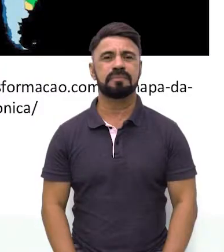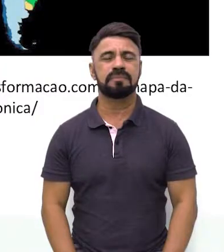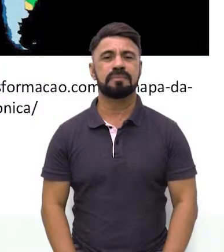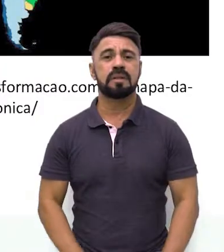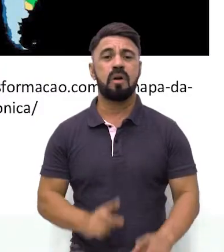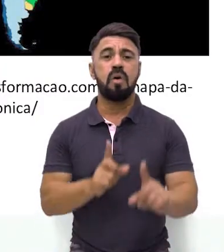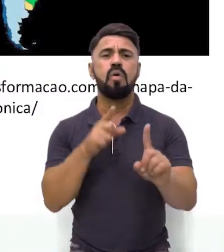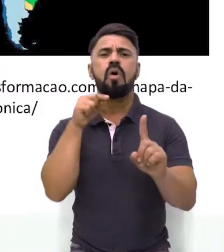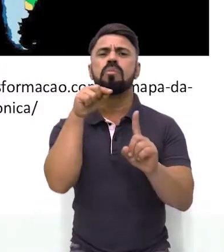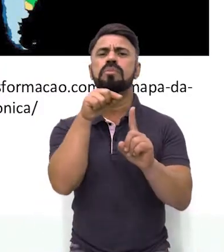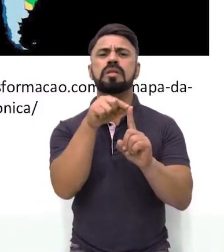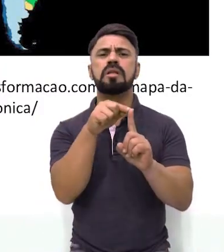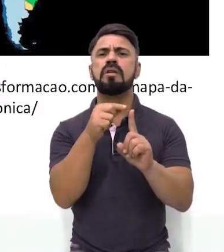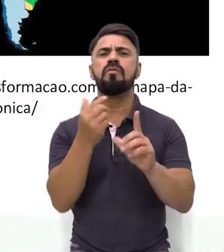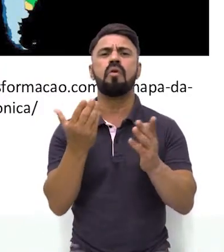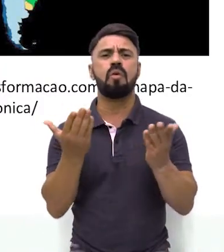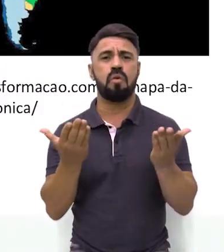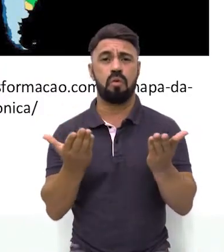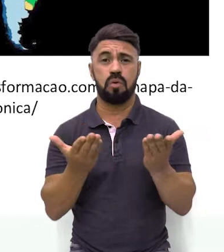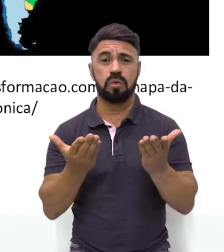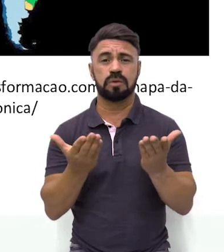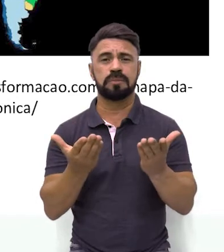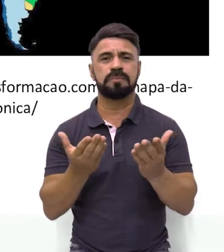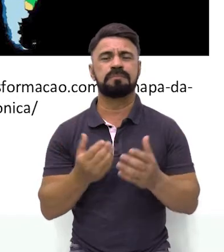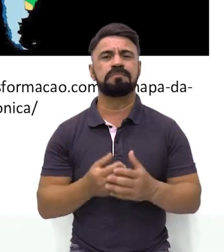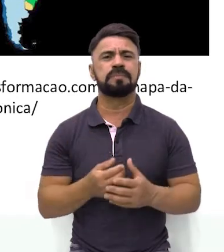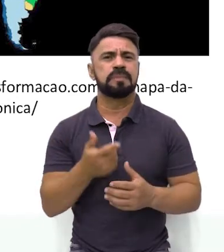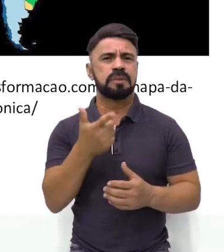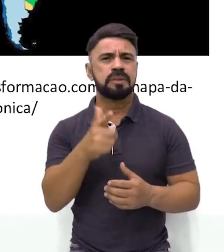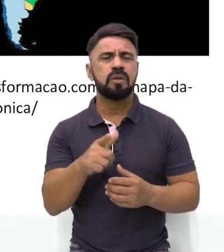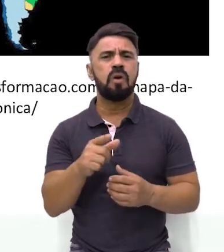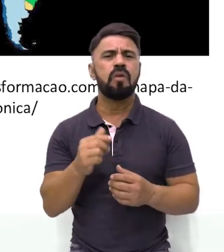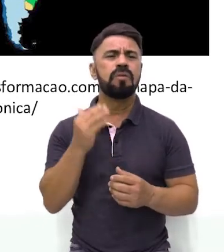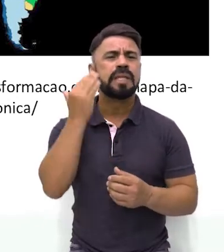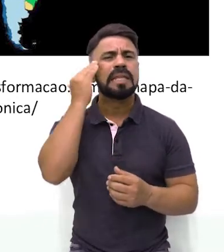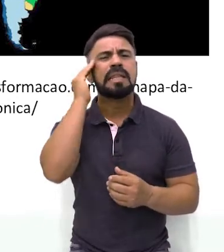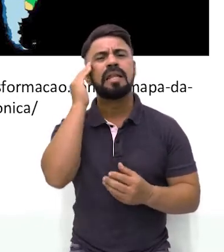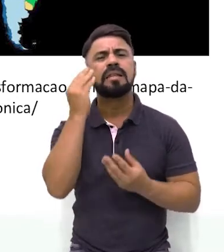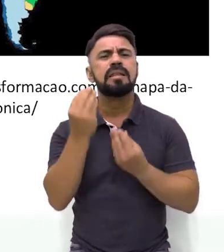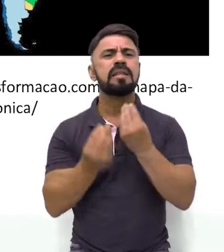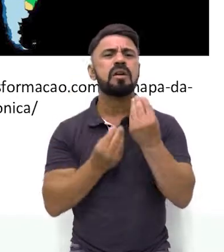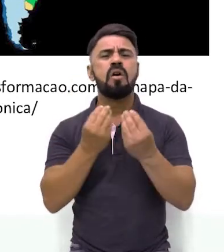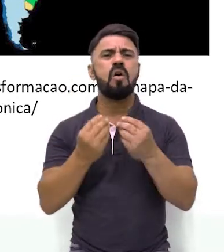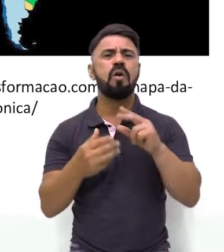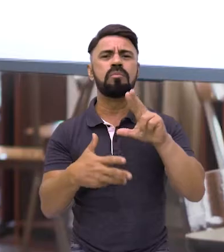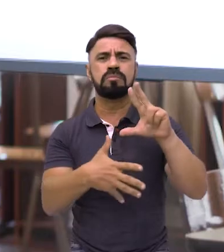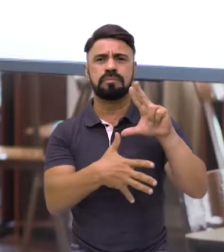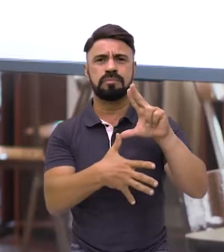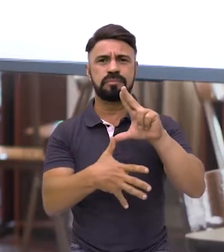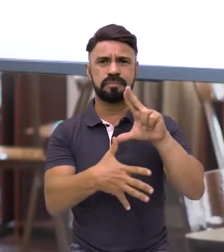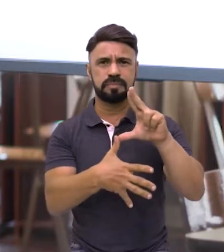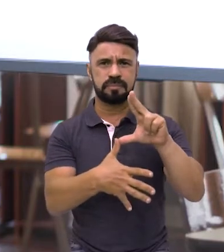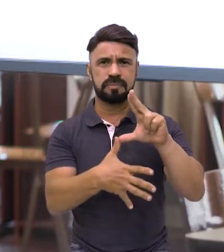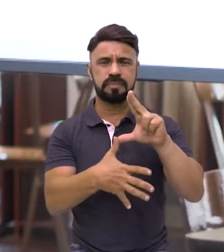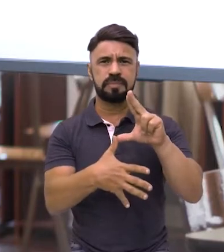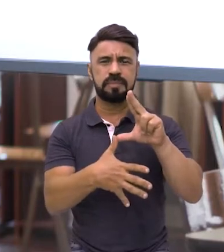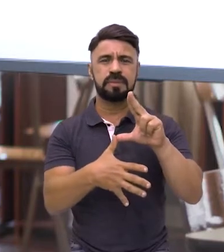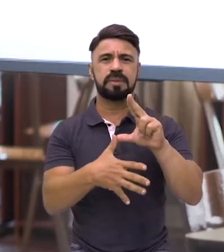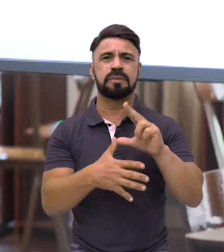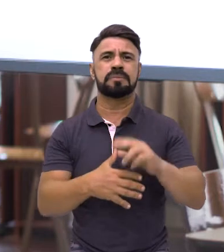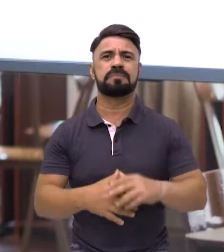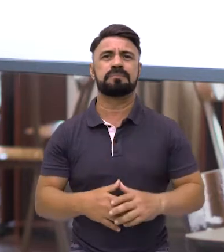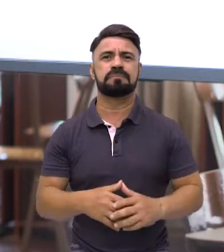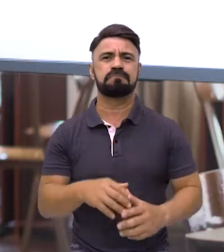O objetivo da nossa aula de hoje, mais uma vez, é entendermos a América Latina em todo o seu